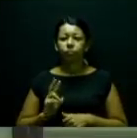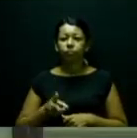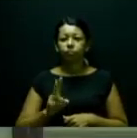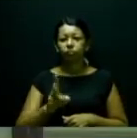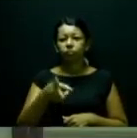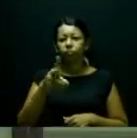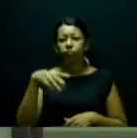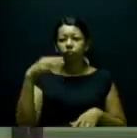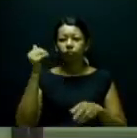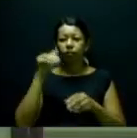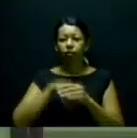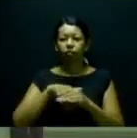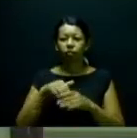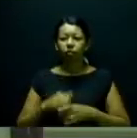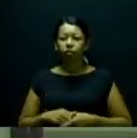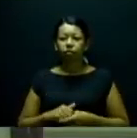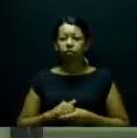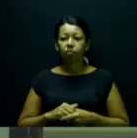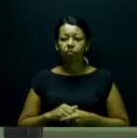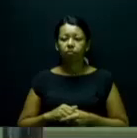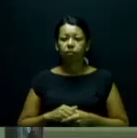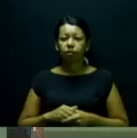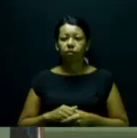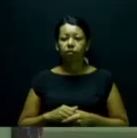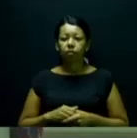Continua em votação.